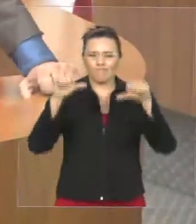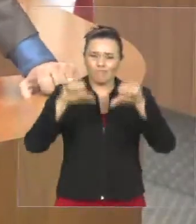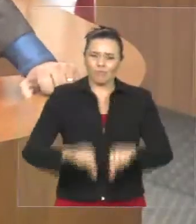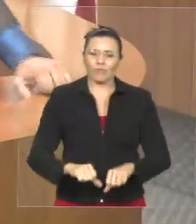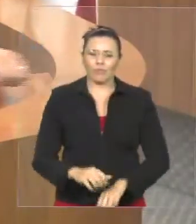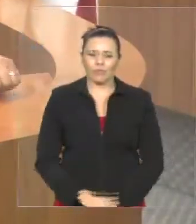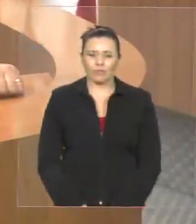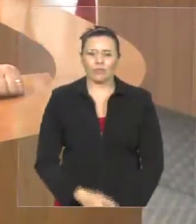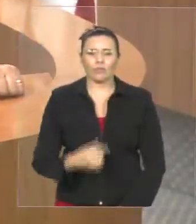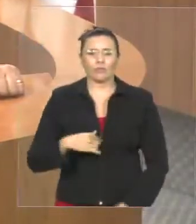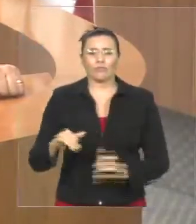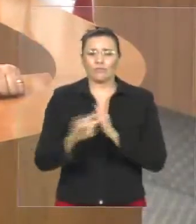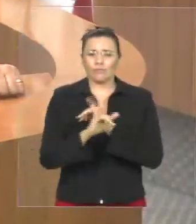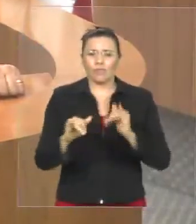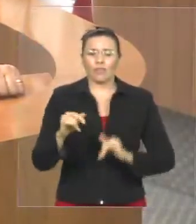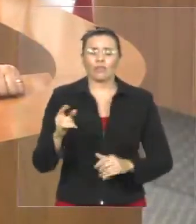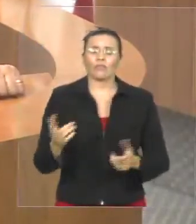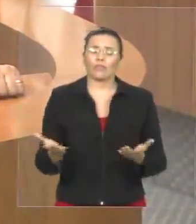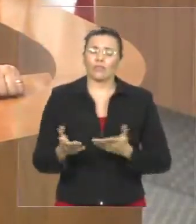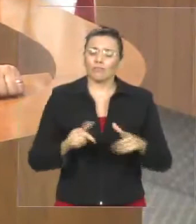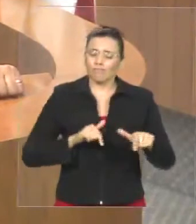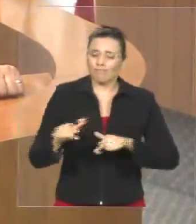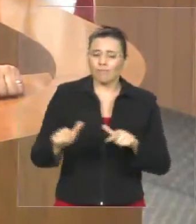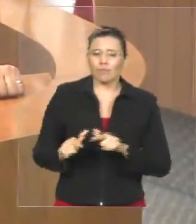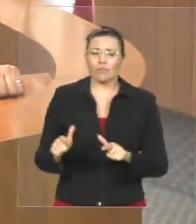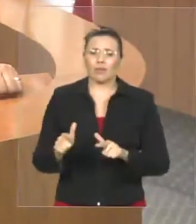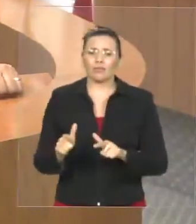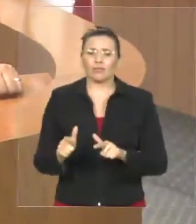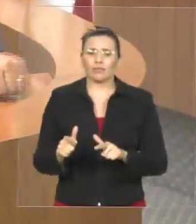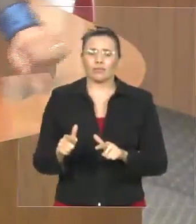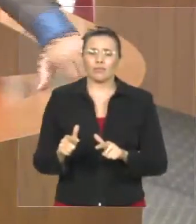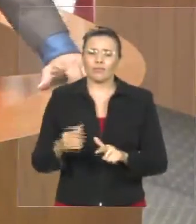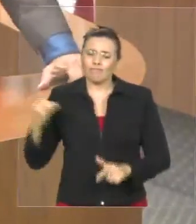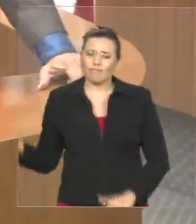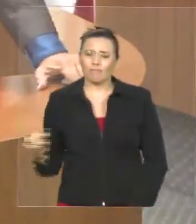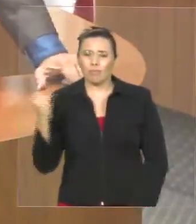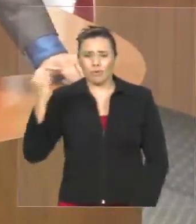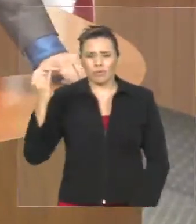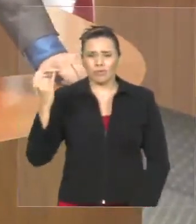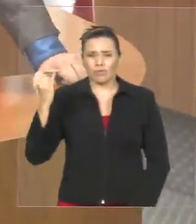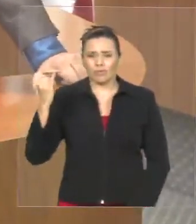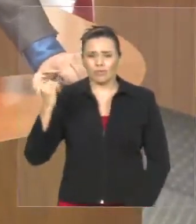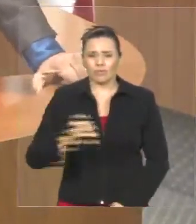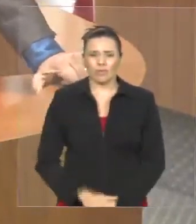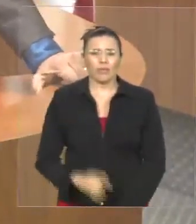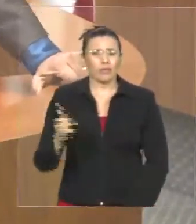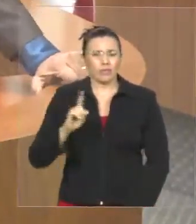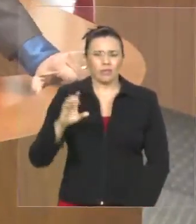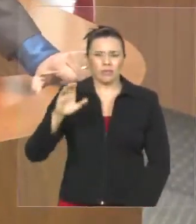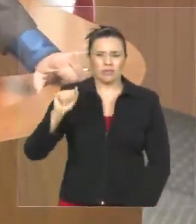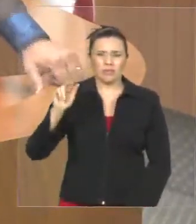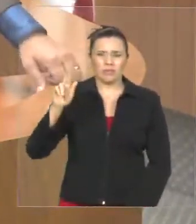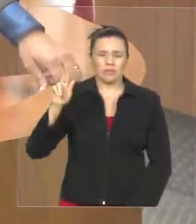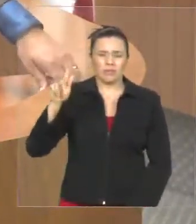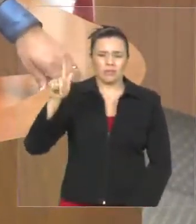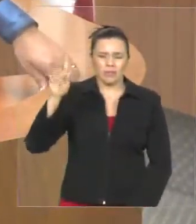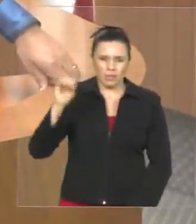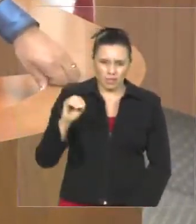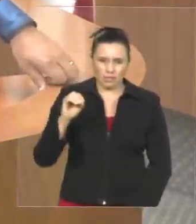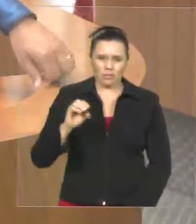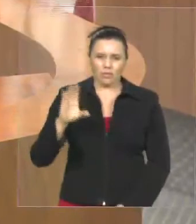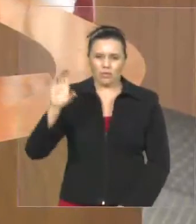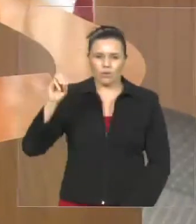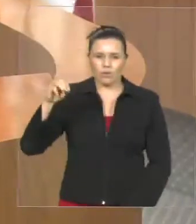no funcionamento dos serviços essenciais, não estou falando de cargos comissionados, eu estou falando no funcionamento de